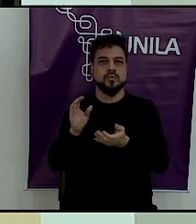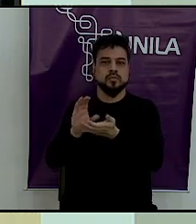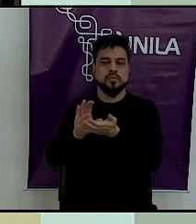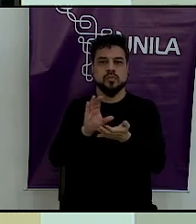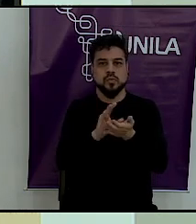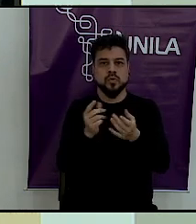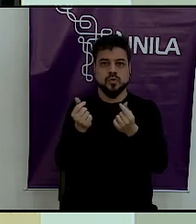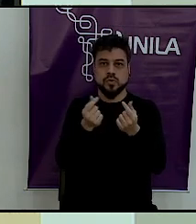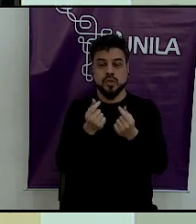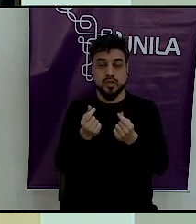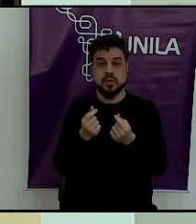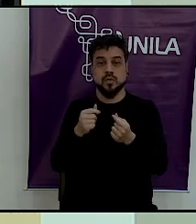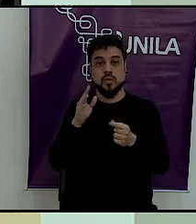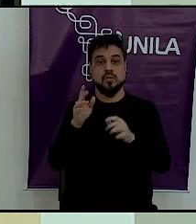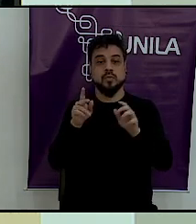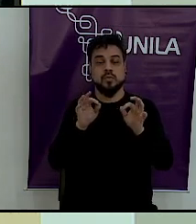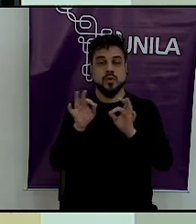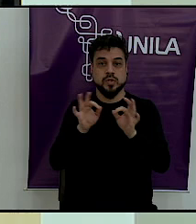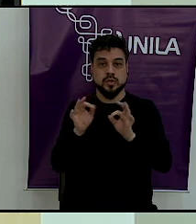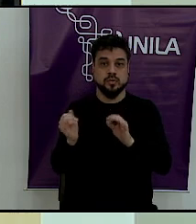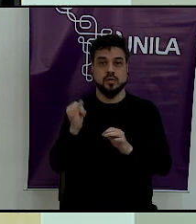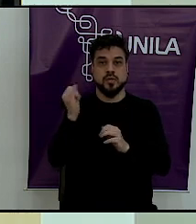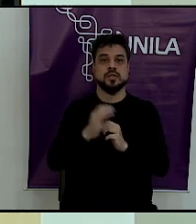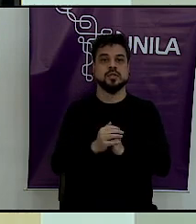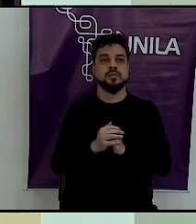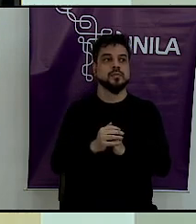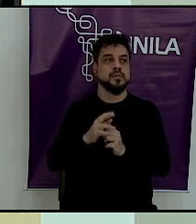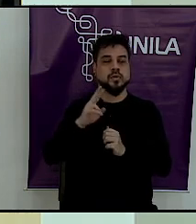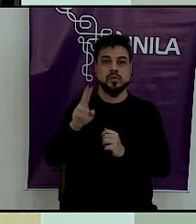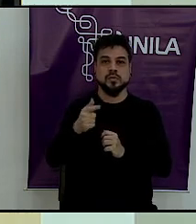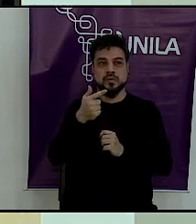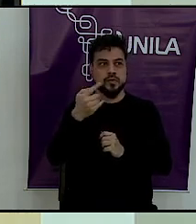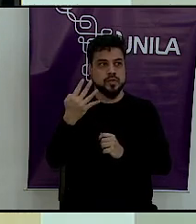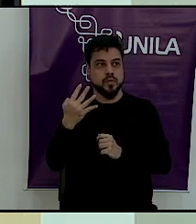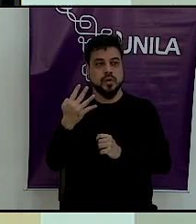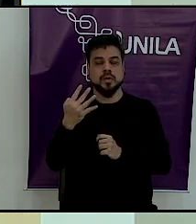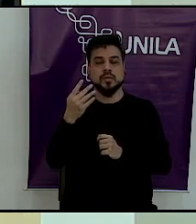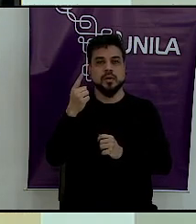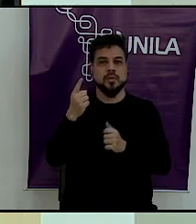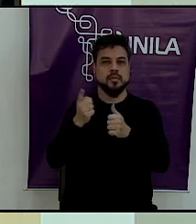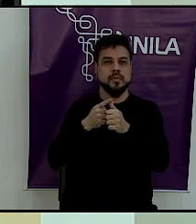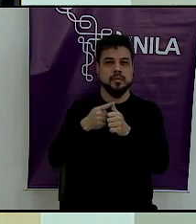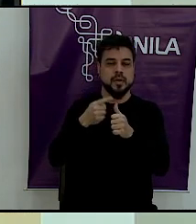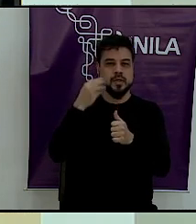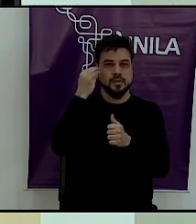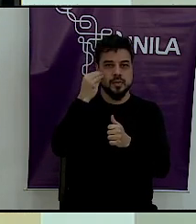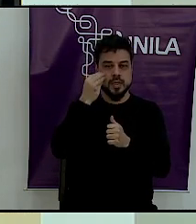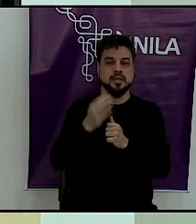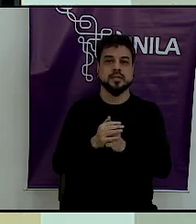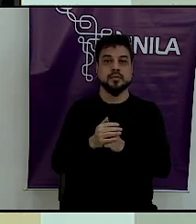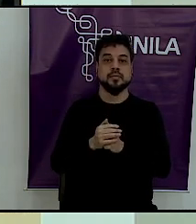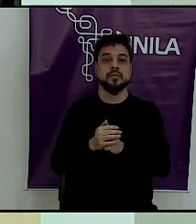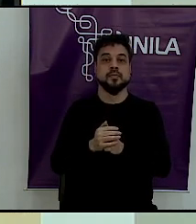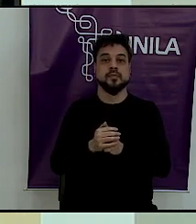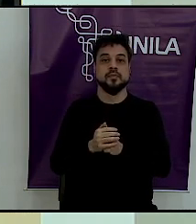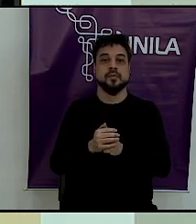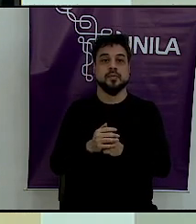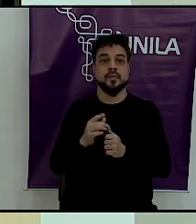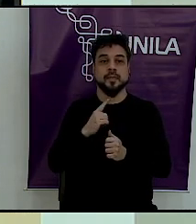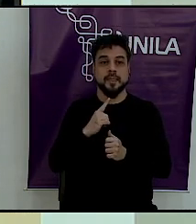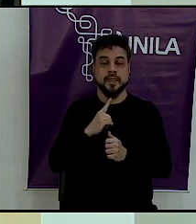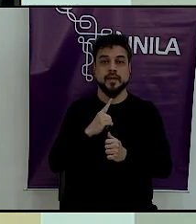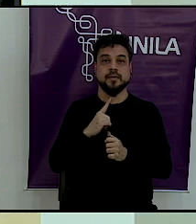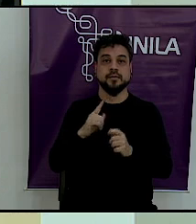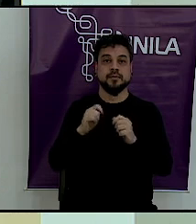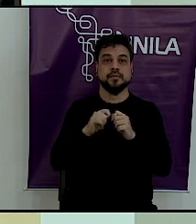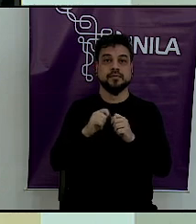o que seria um projeto importante para os cursos. Então, em 2024 fizemos uma primeira experiência, estamos ainda executando muitas dessas ações,